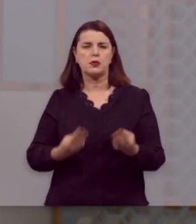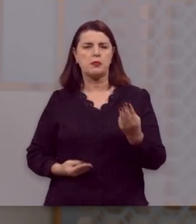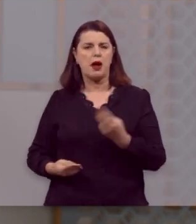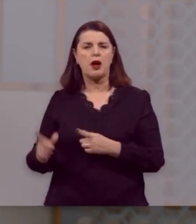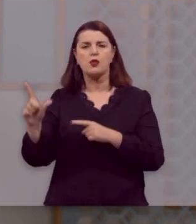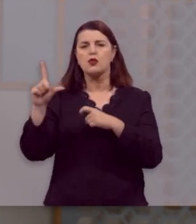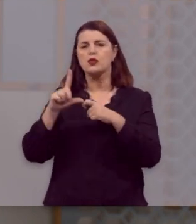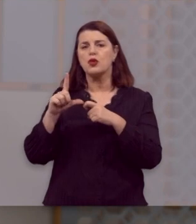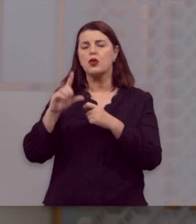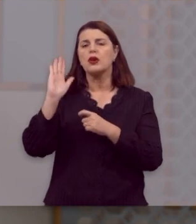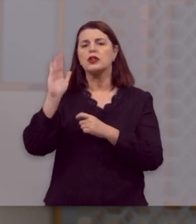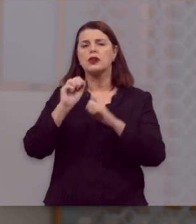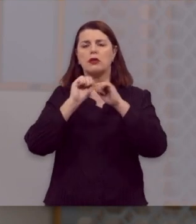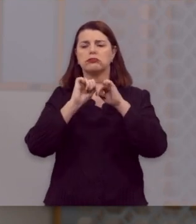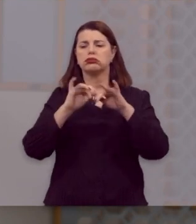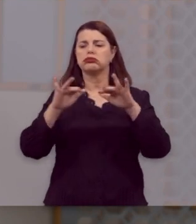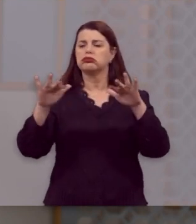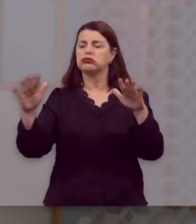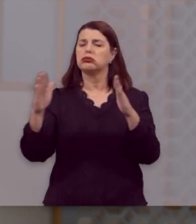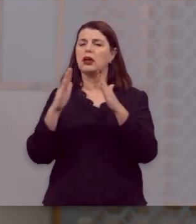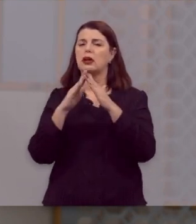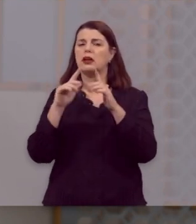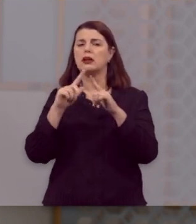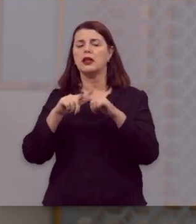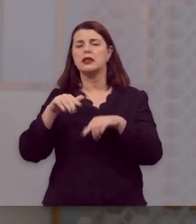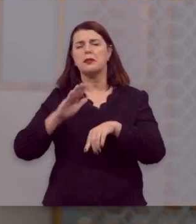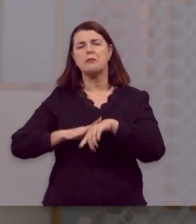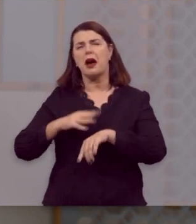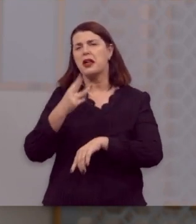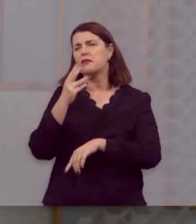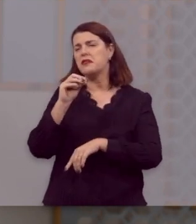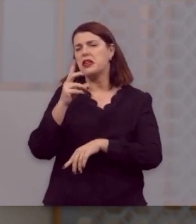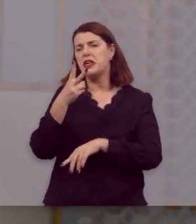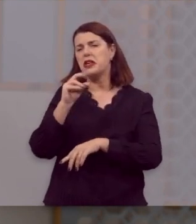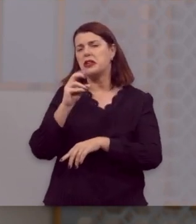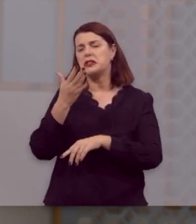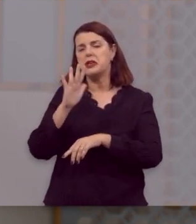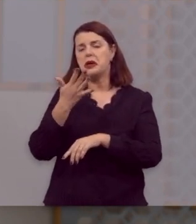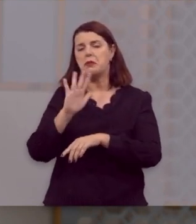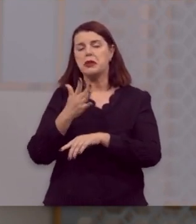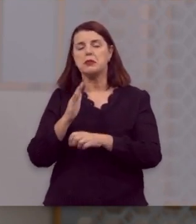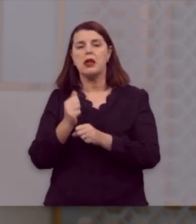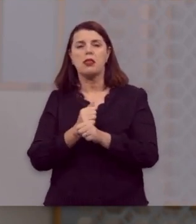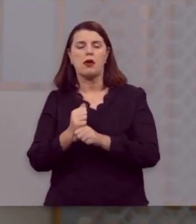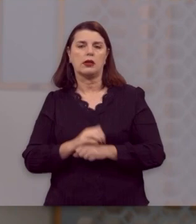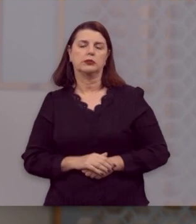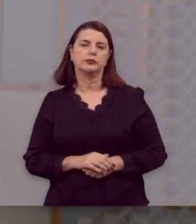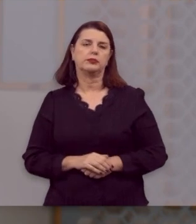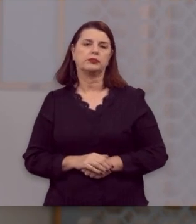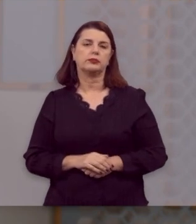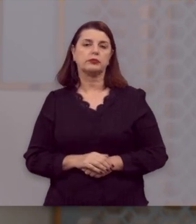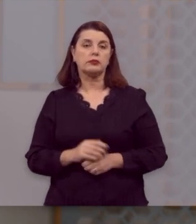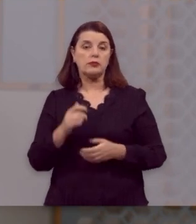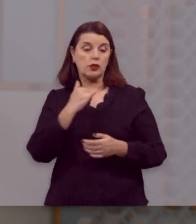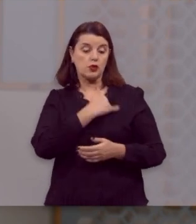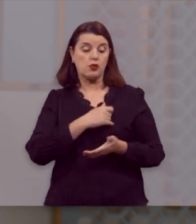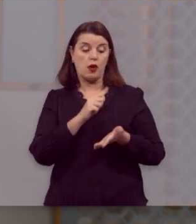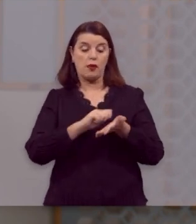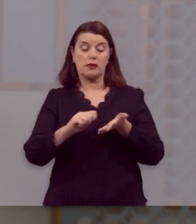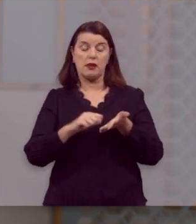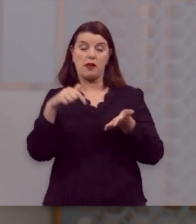Lucas, já circulavam nas igrejas há mais de 20 anos. João escreve este evangelho quando os